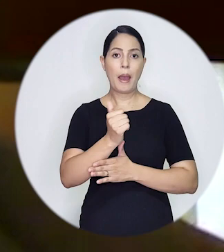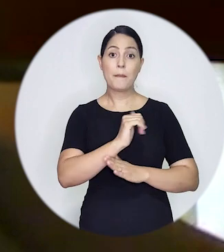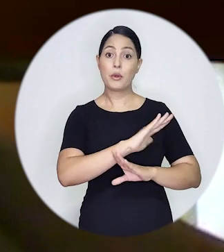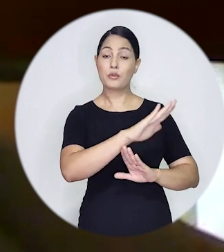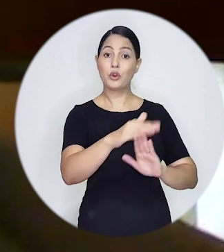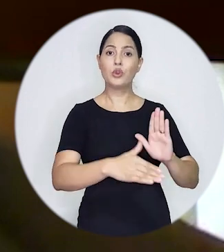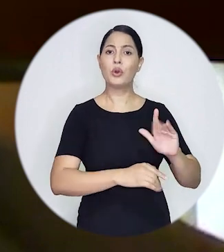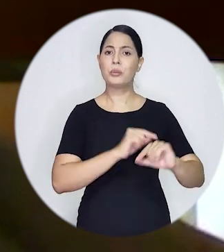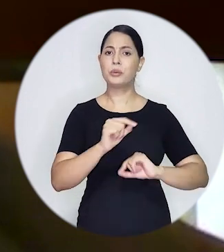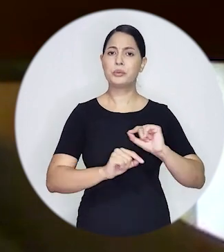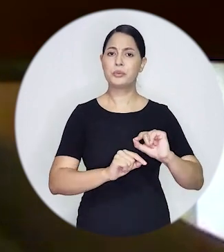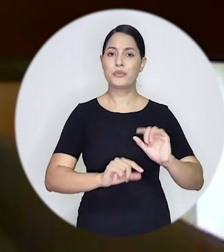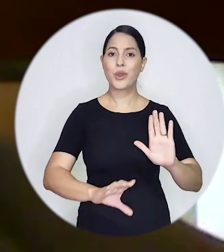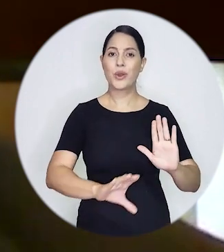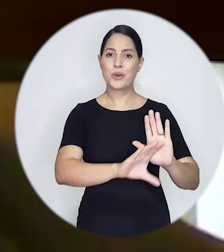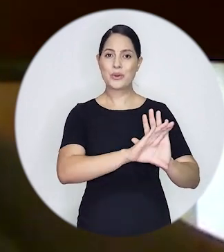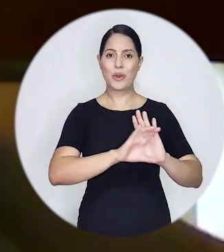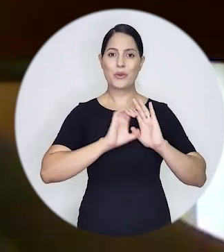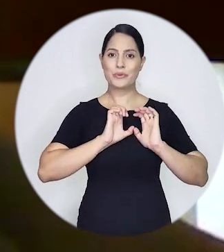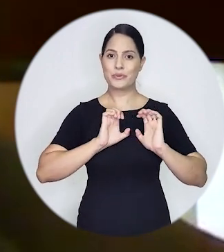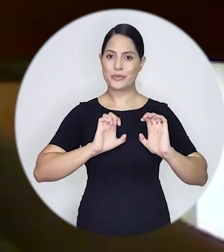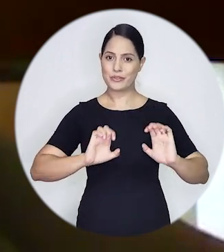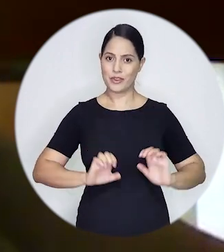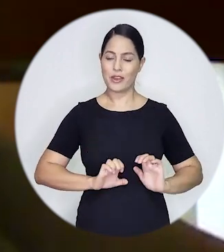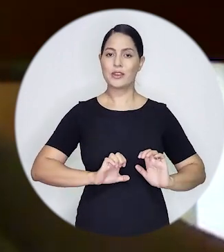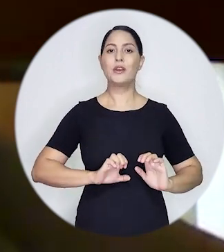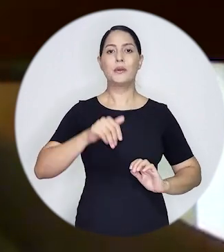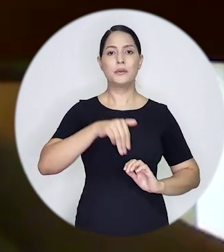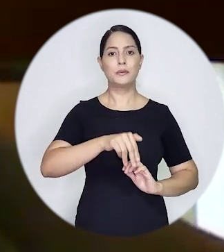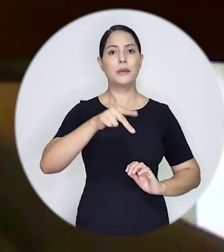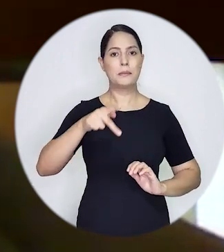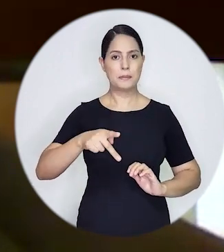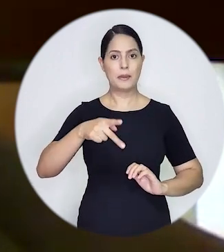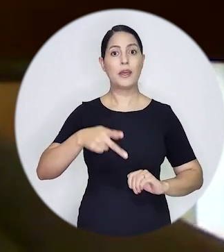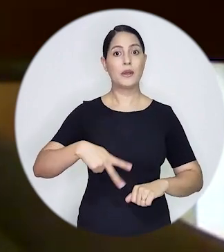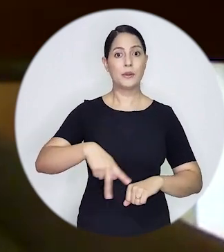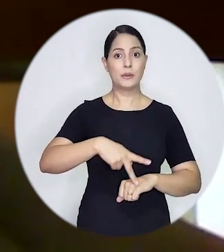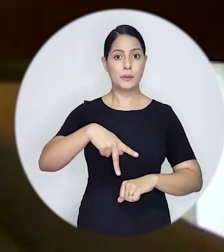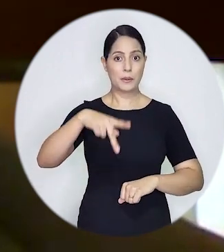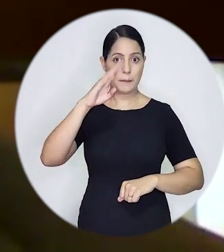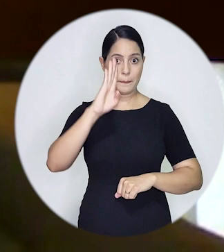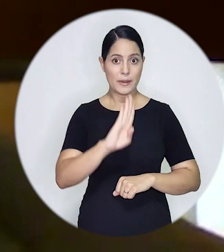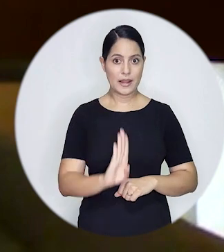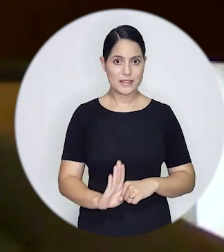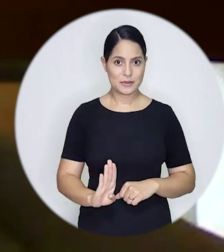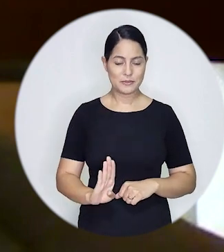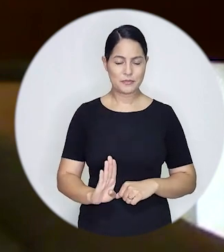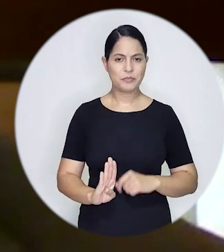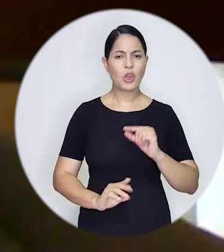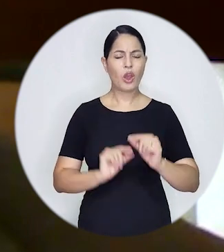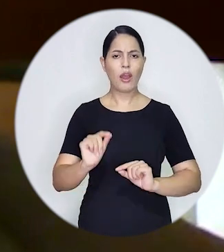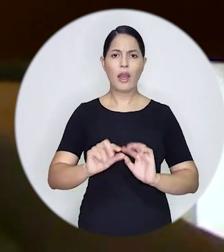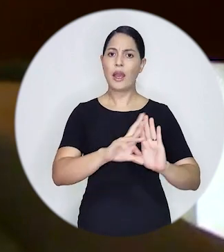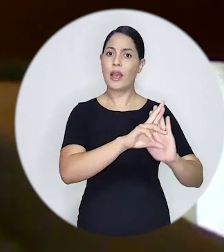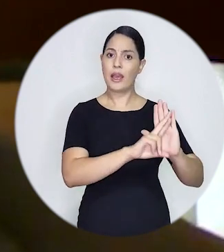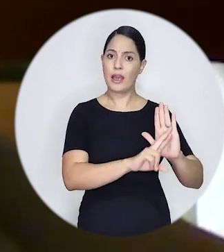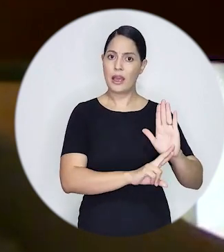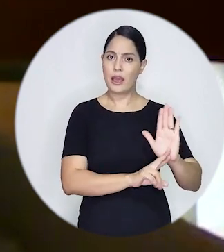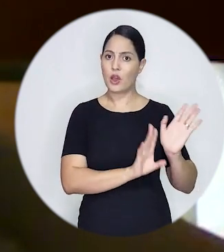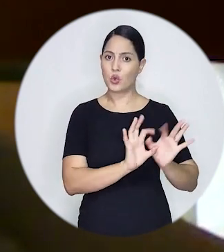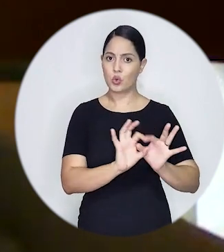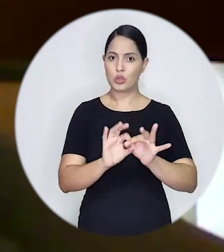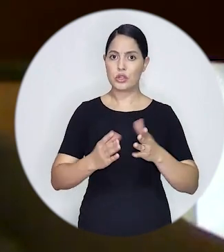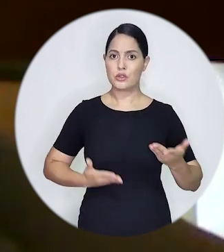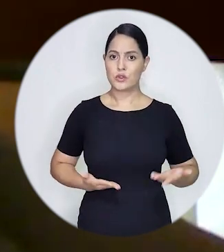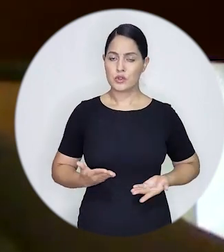essas sugestões foram acatadas, foram acolhidas, o que demonstra a grande